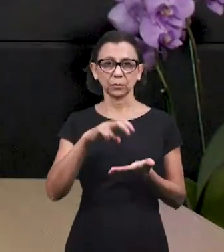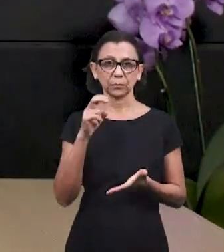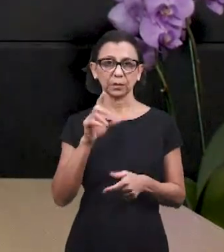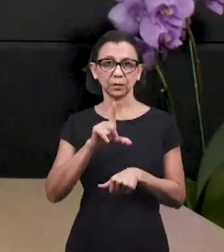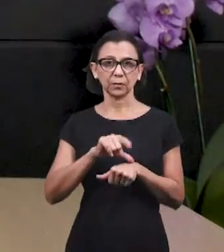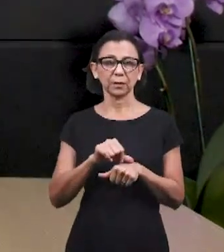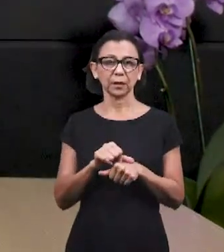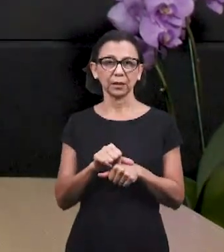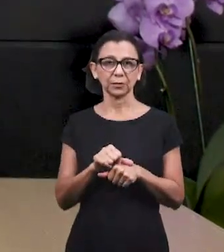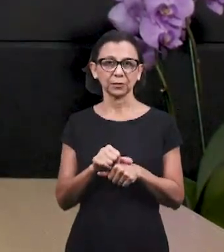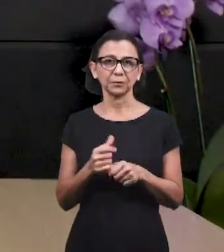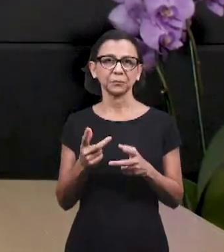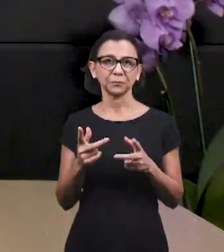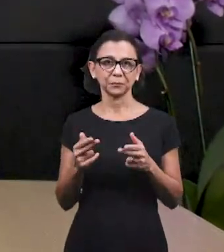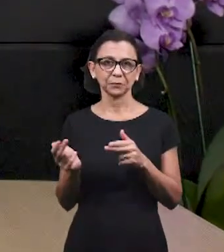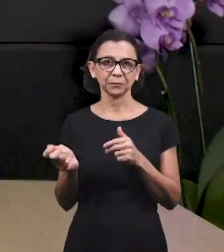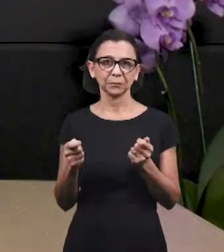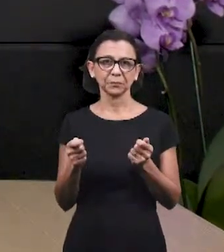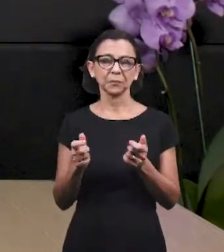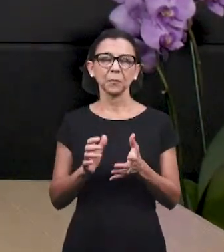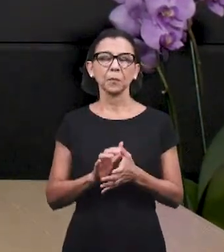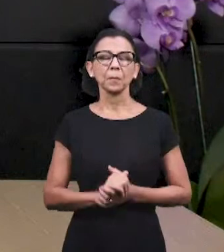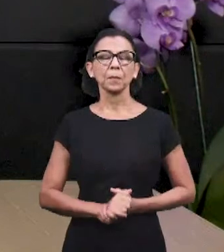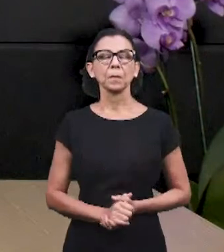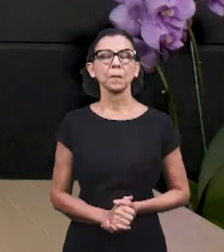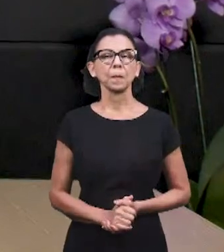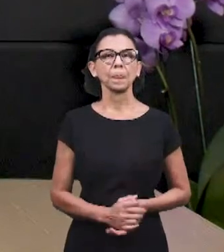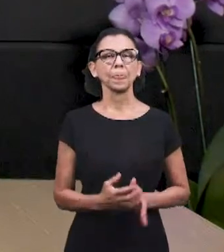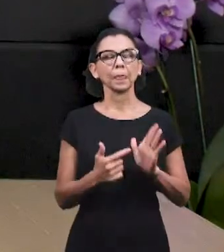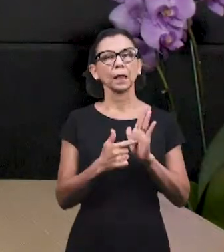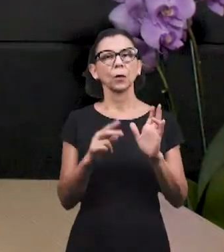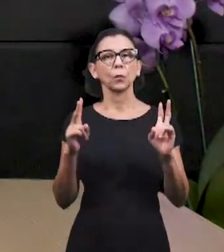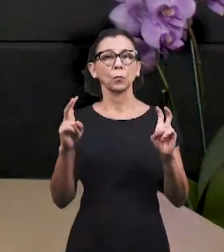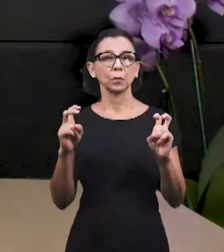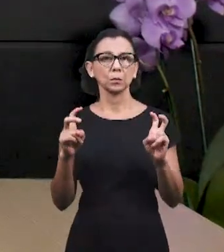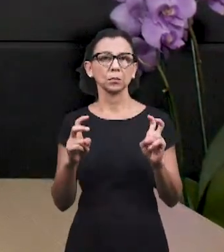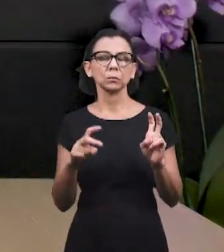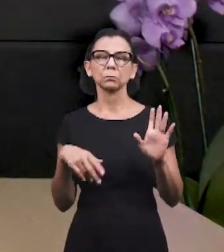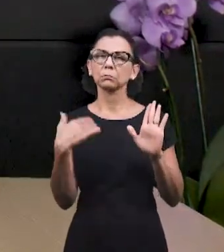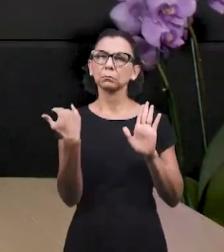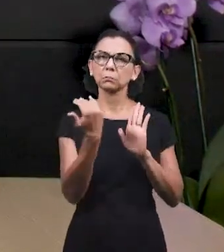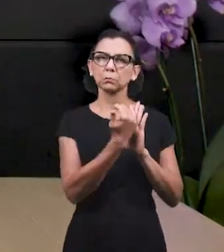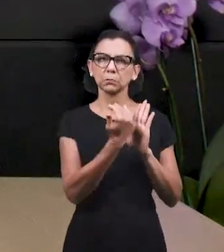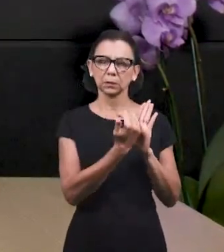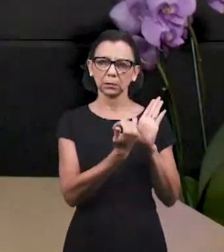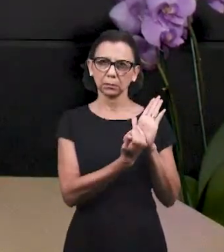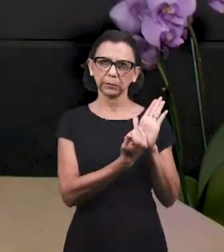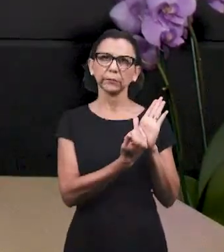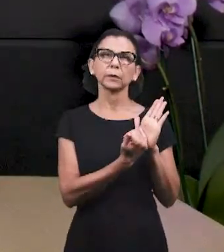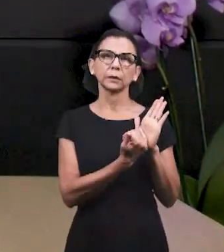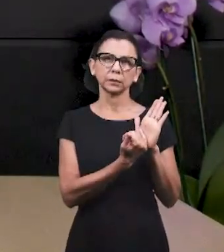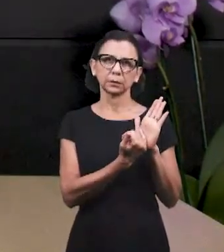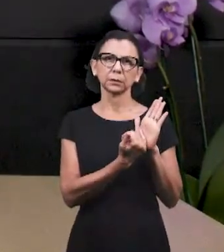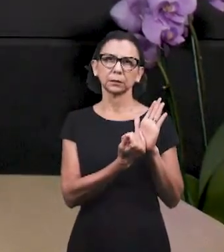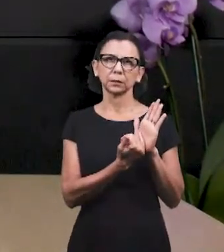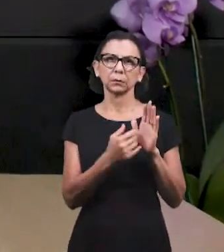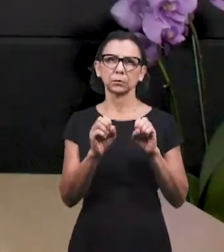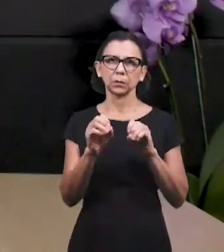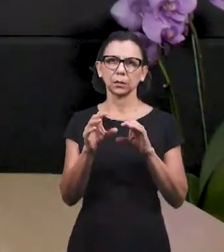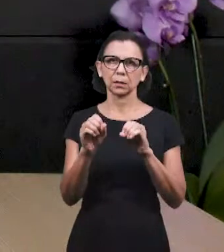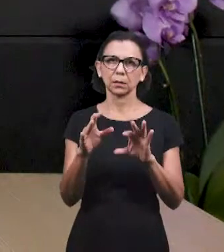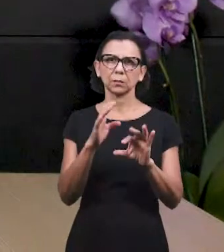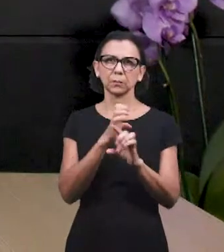nós iremos hoje apresentar um assunto que é uma sequência daquilo que temos falado na Escola